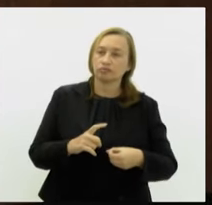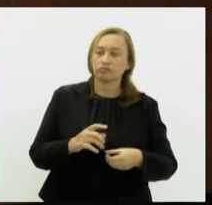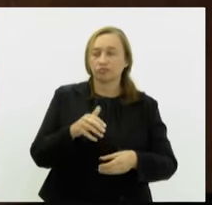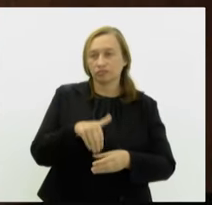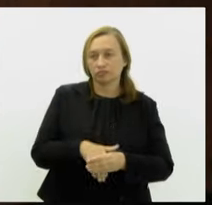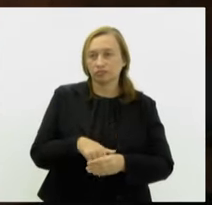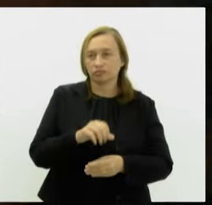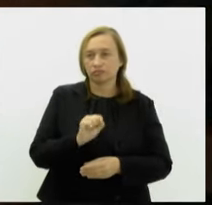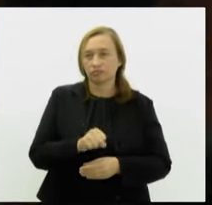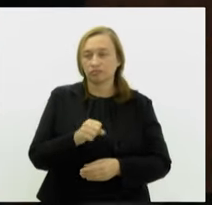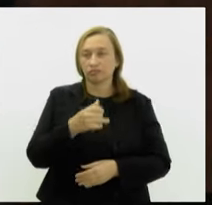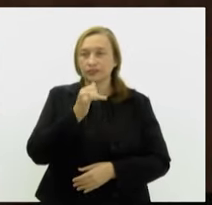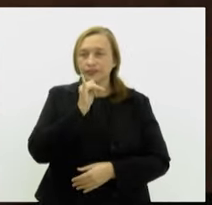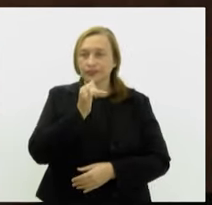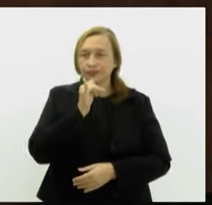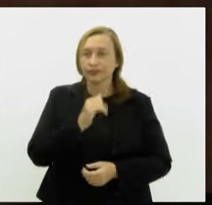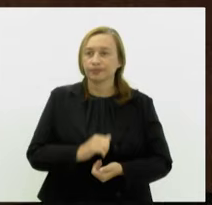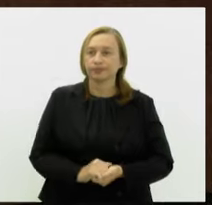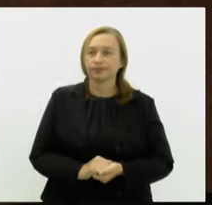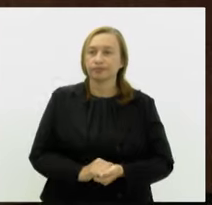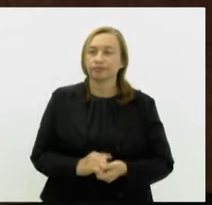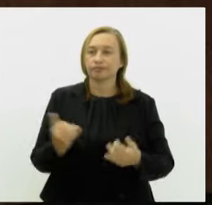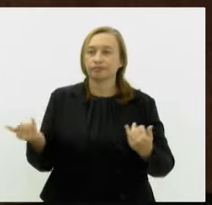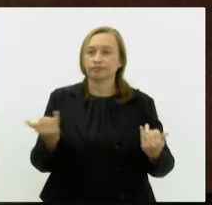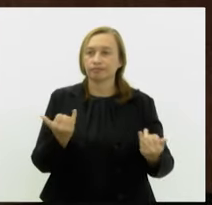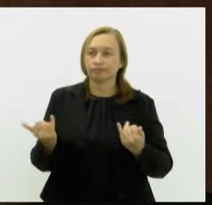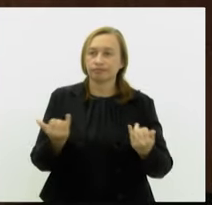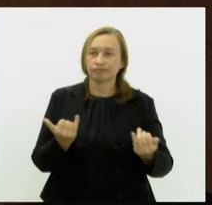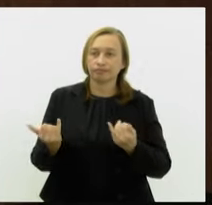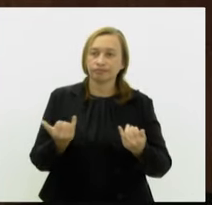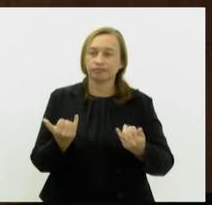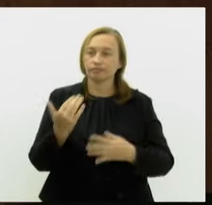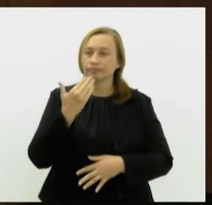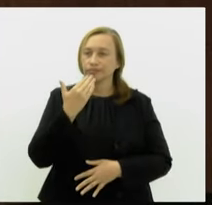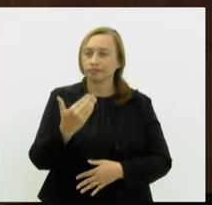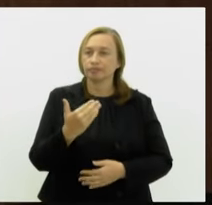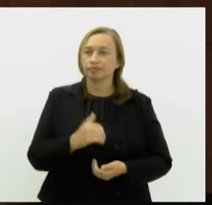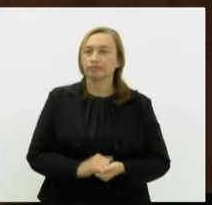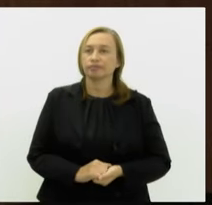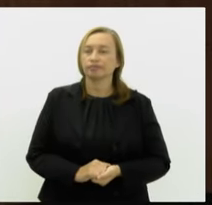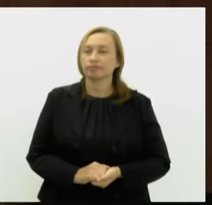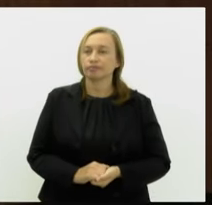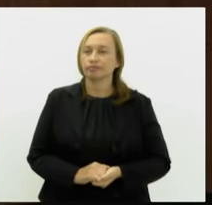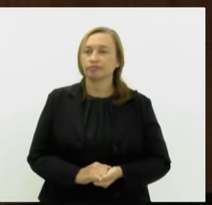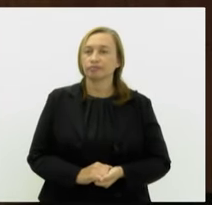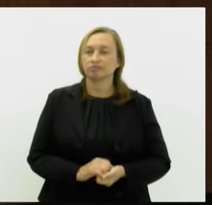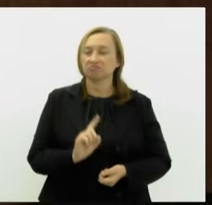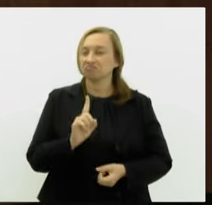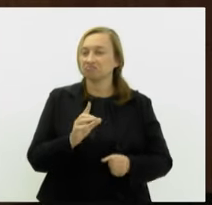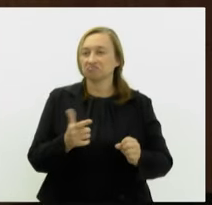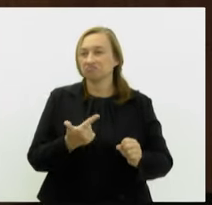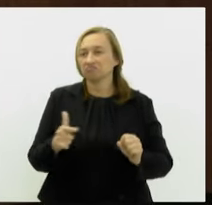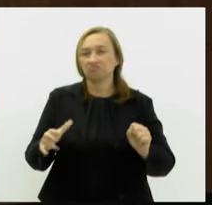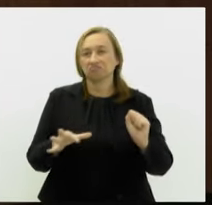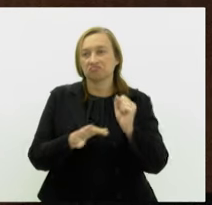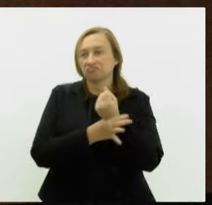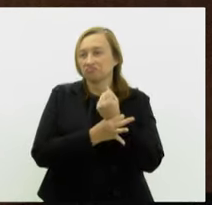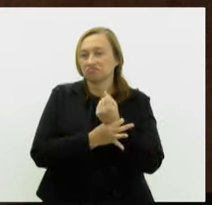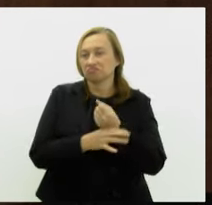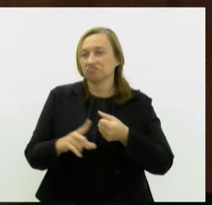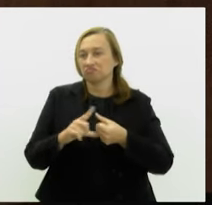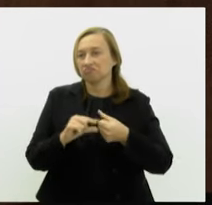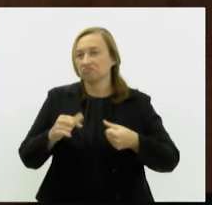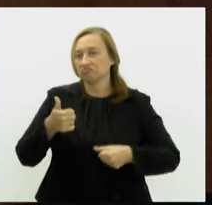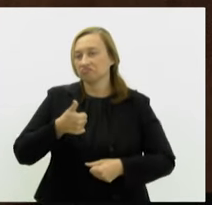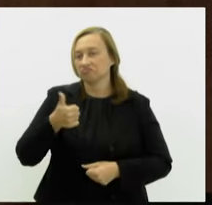exemplo, essas informações que são solicitadas, elas não vão garantir, como está aí o artigo